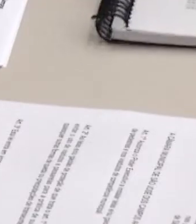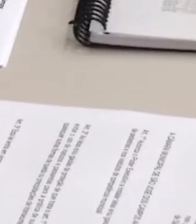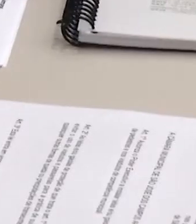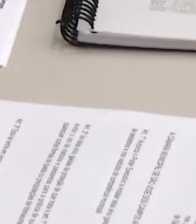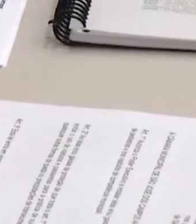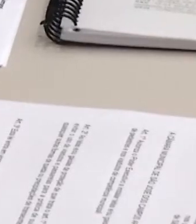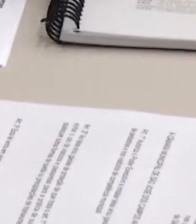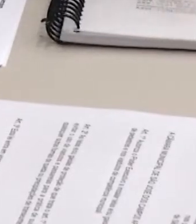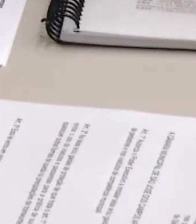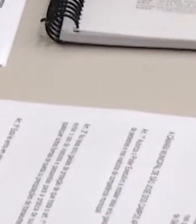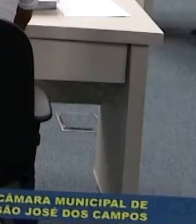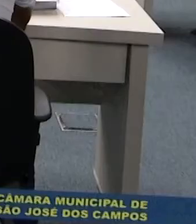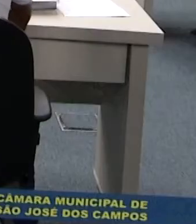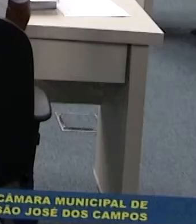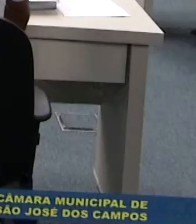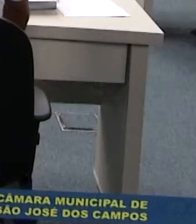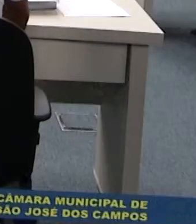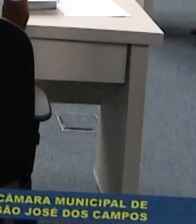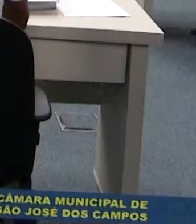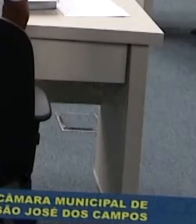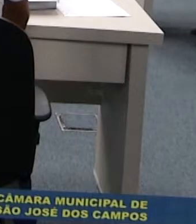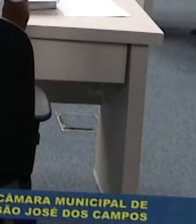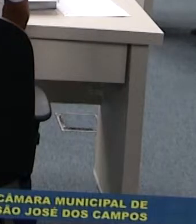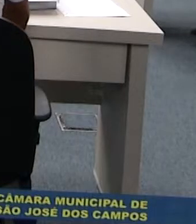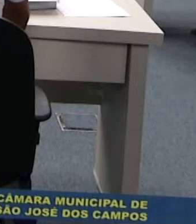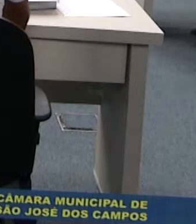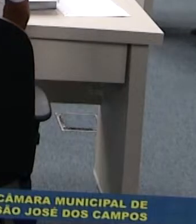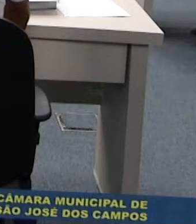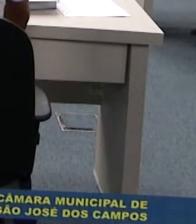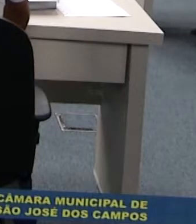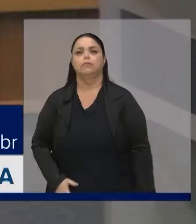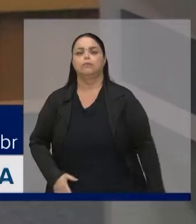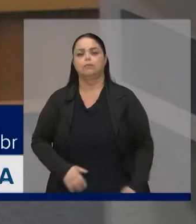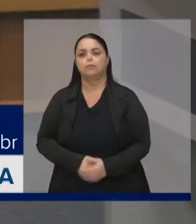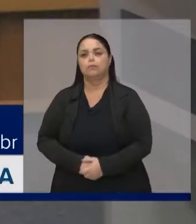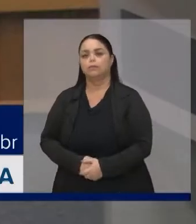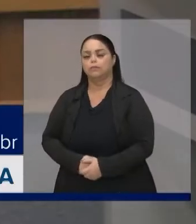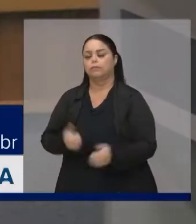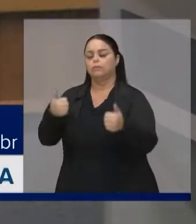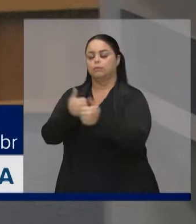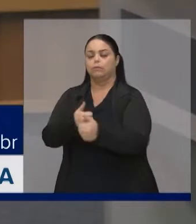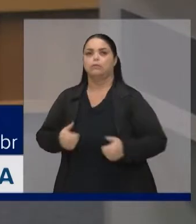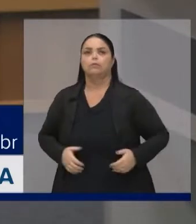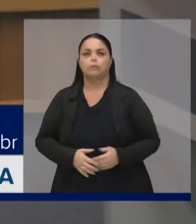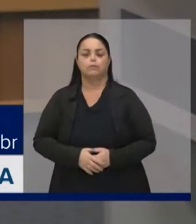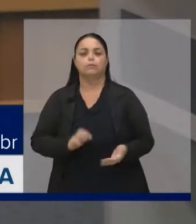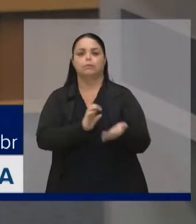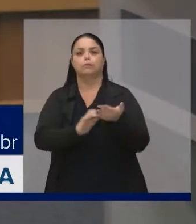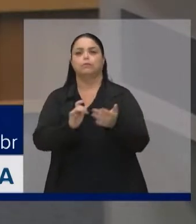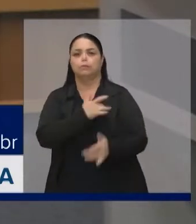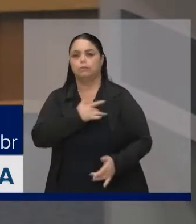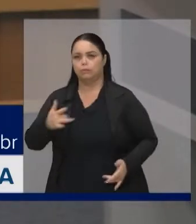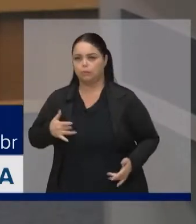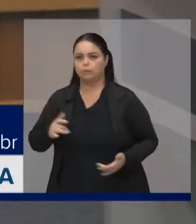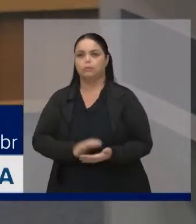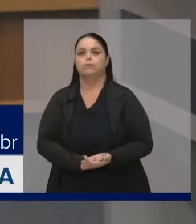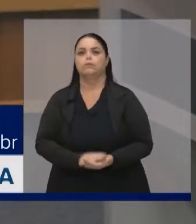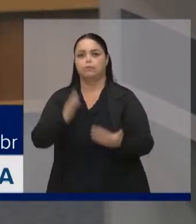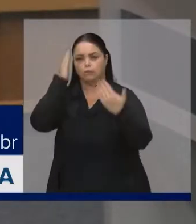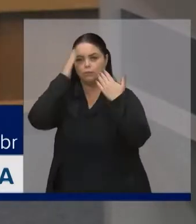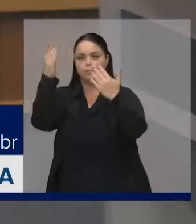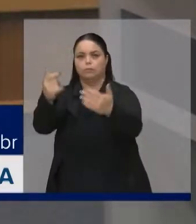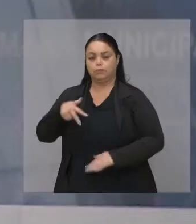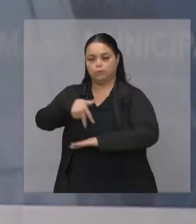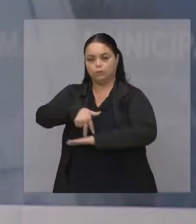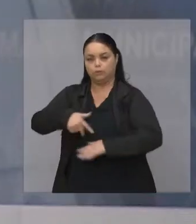ruas e praça na cidade, em homenagem a moradores falecidos. As propostas são de autoria dos vereadores Júnior